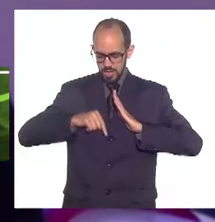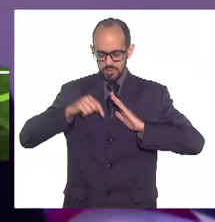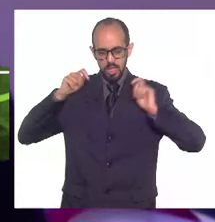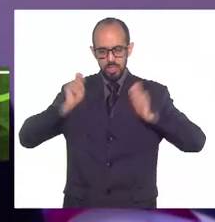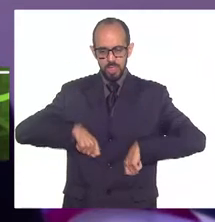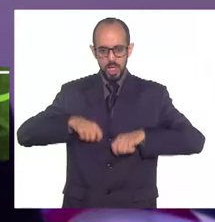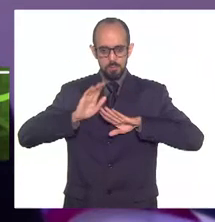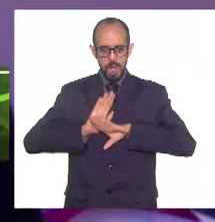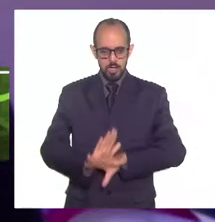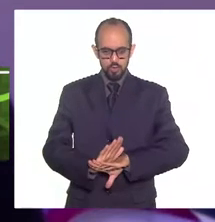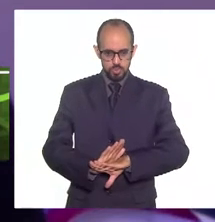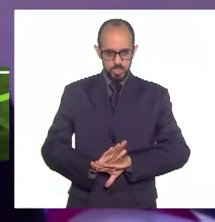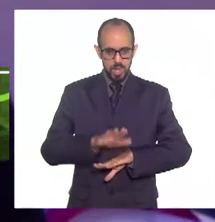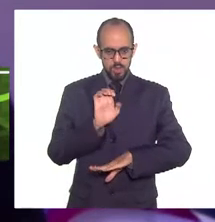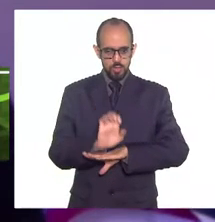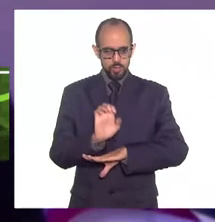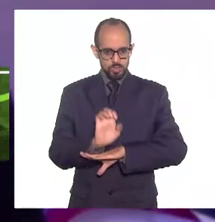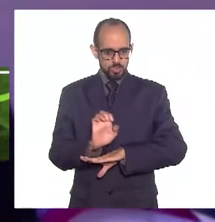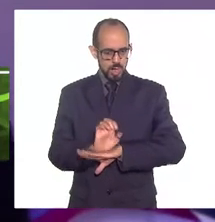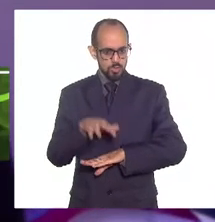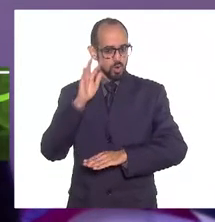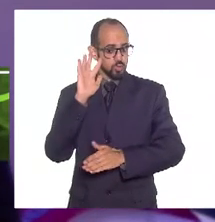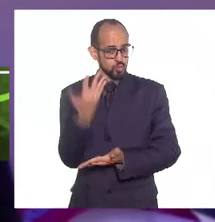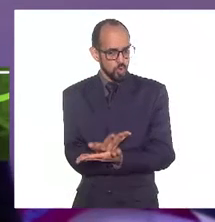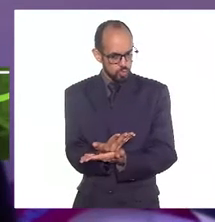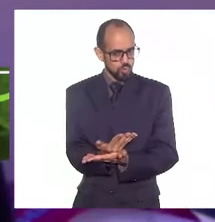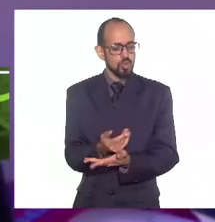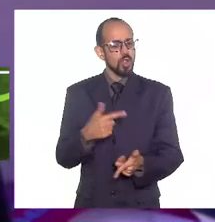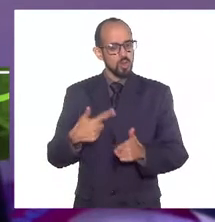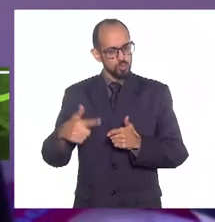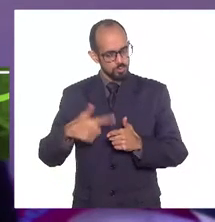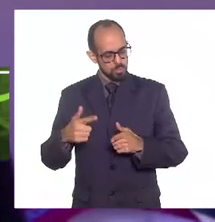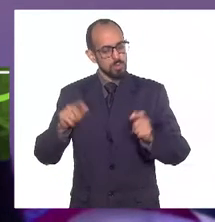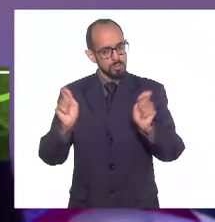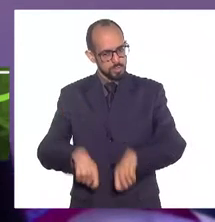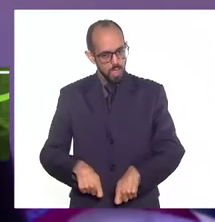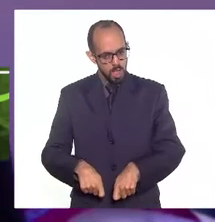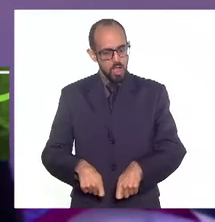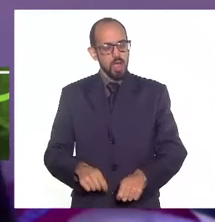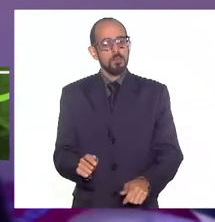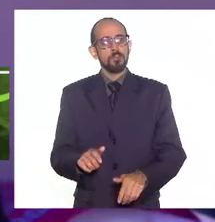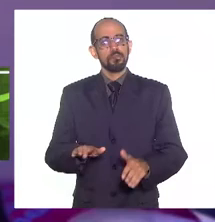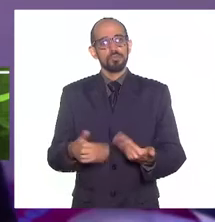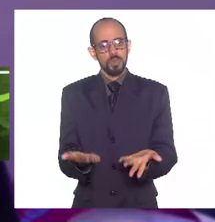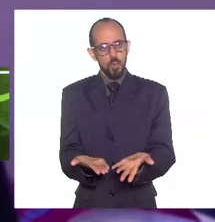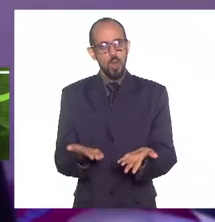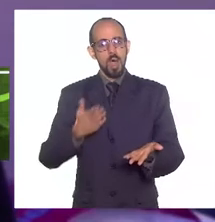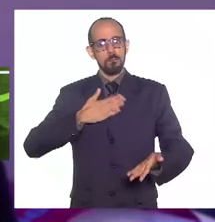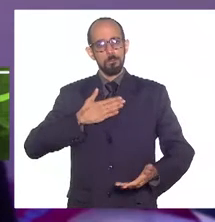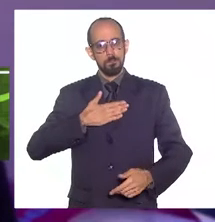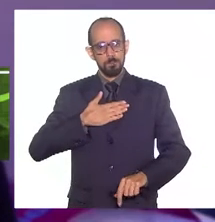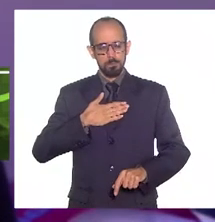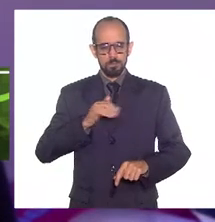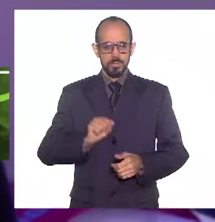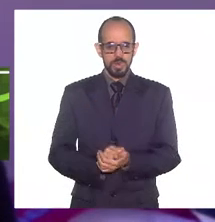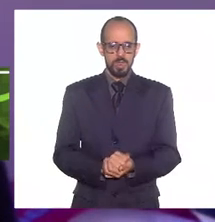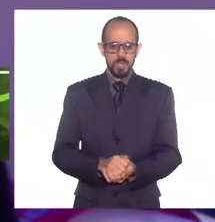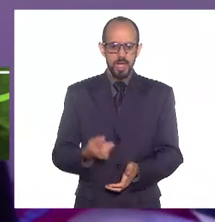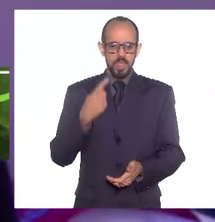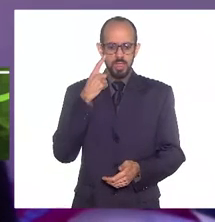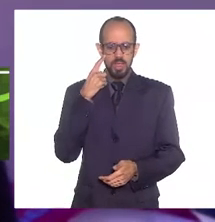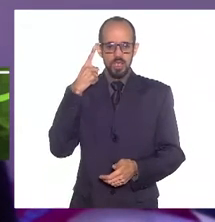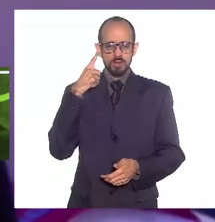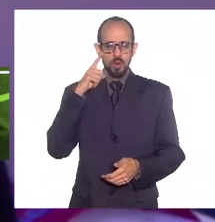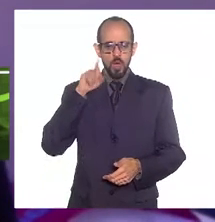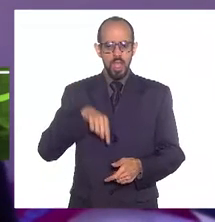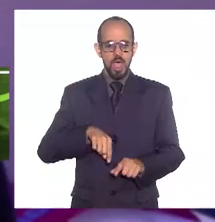muito o Estado a solucionar os seus problemas de cultura então a minha intenção aqui é